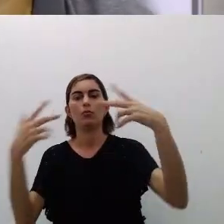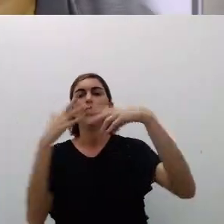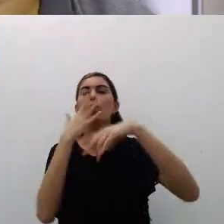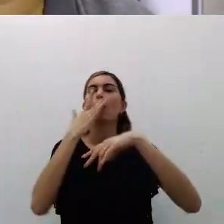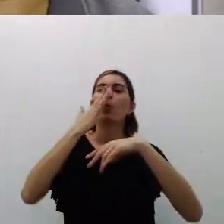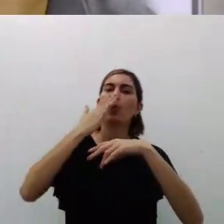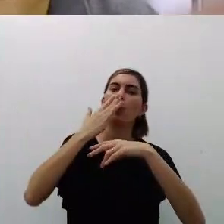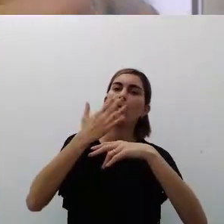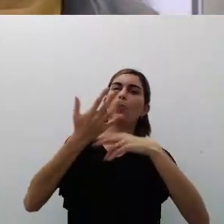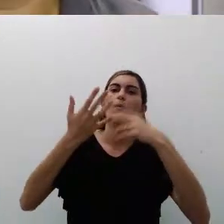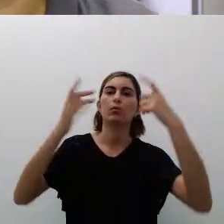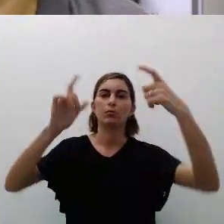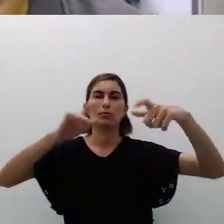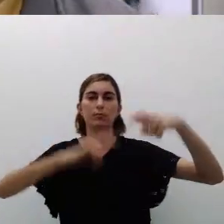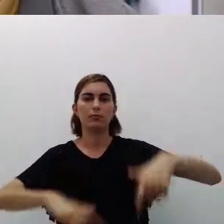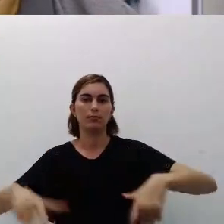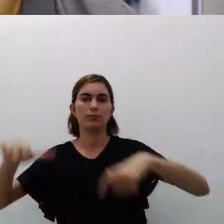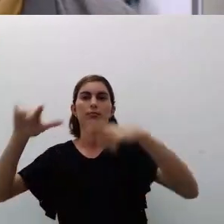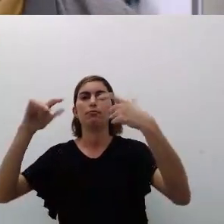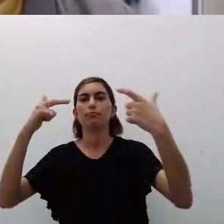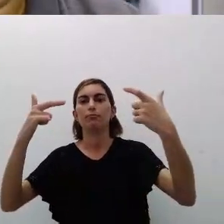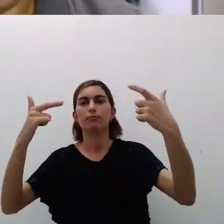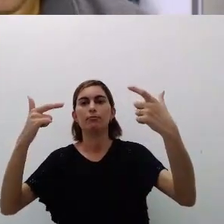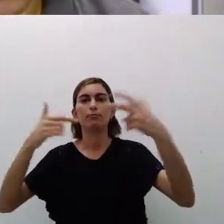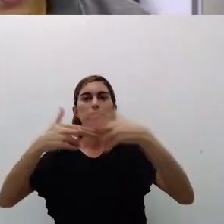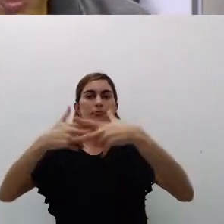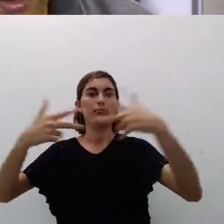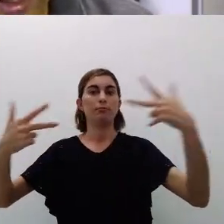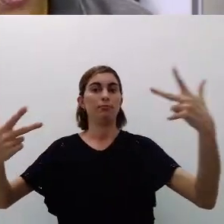os elementos dentro dessa área. Então,